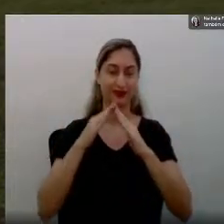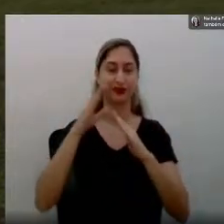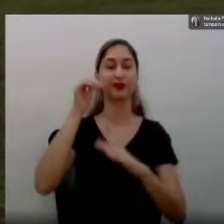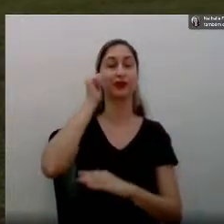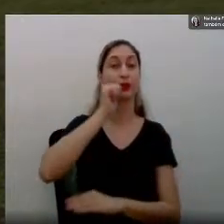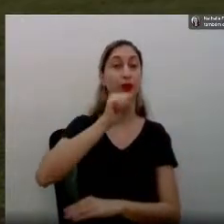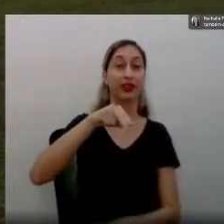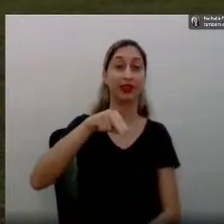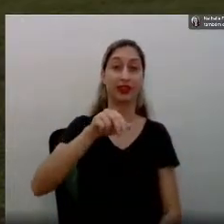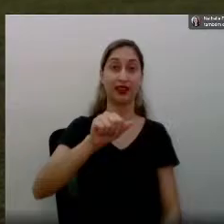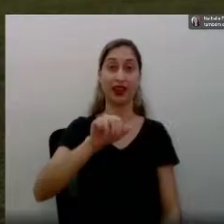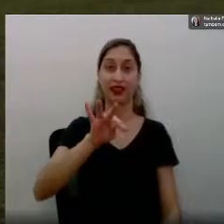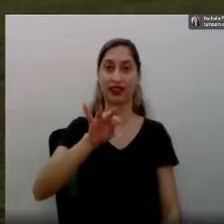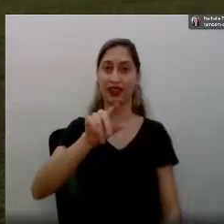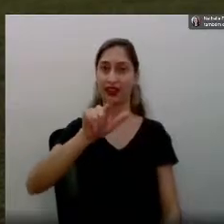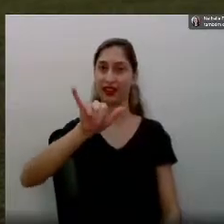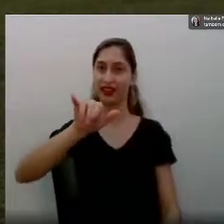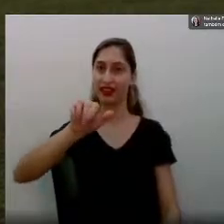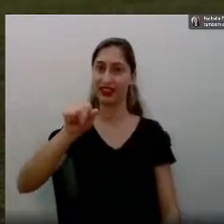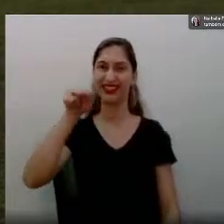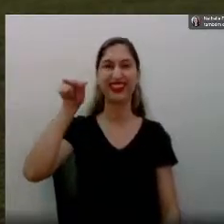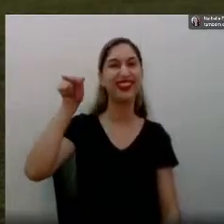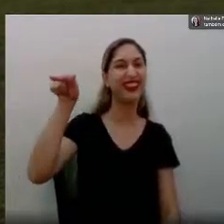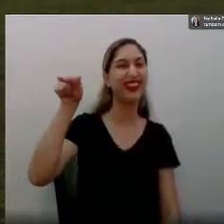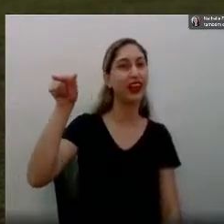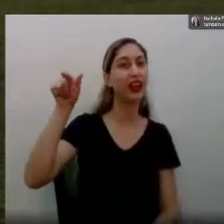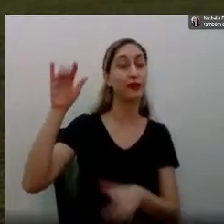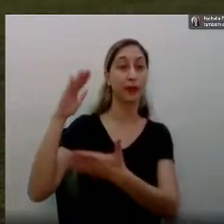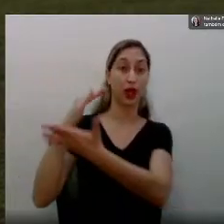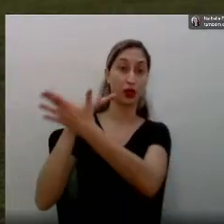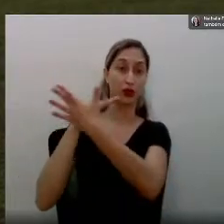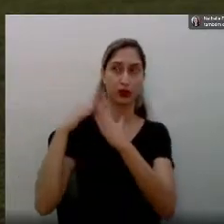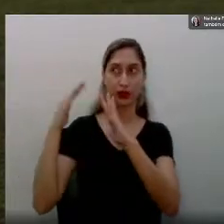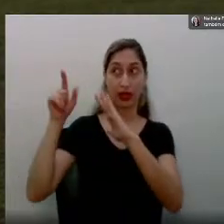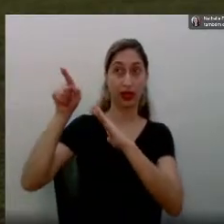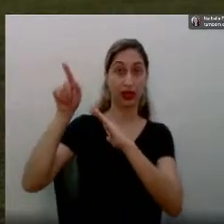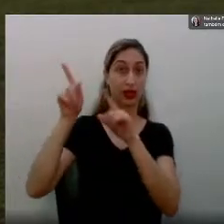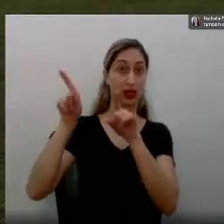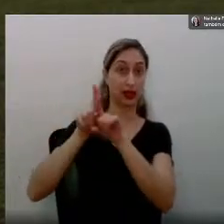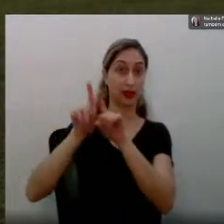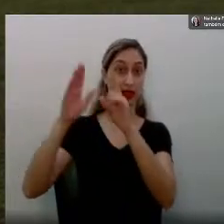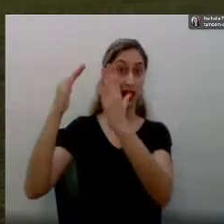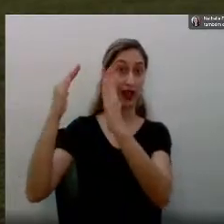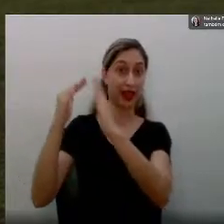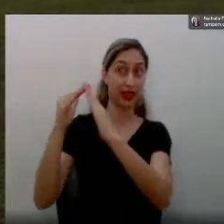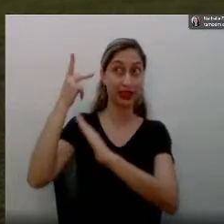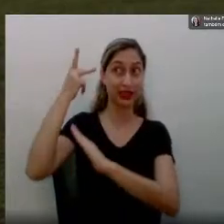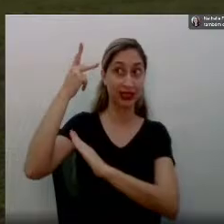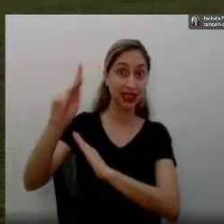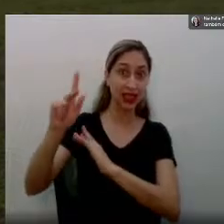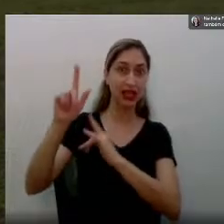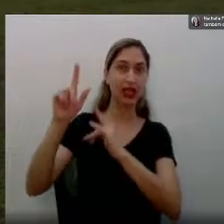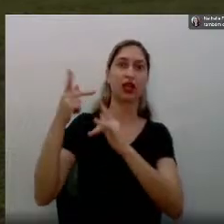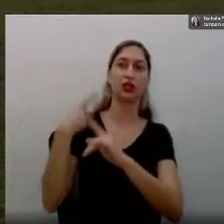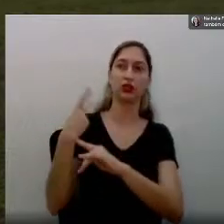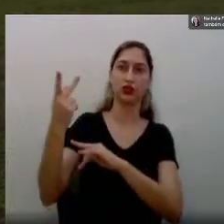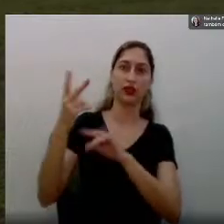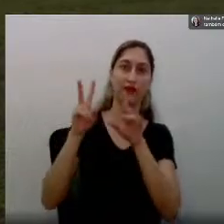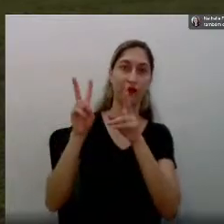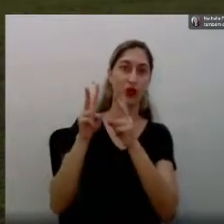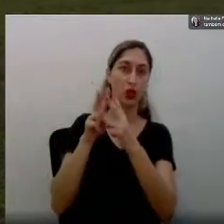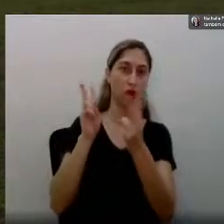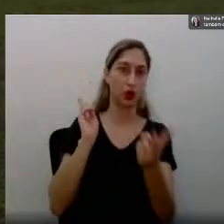ta remotamente bem aqui no meu ouvido né lá na casa dela né controlando chat aí com vocês fazendo